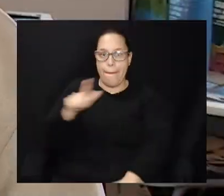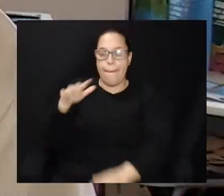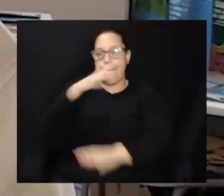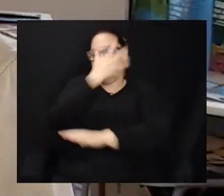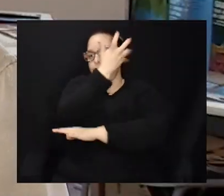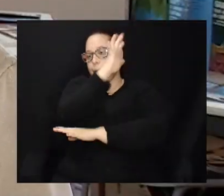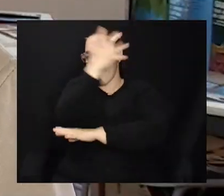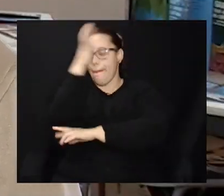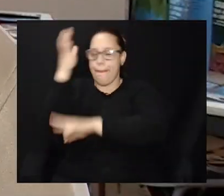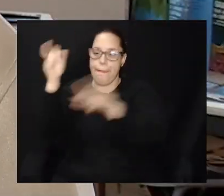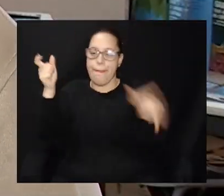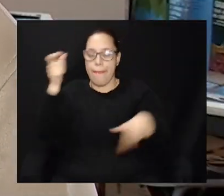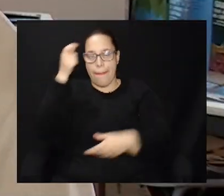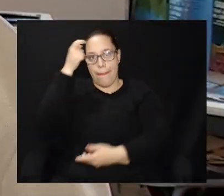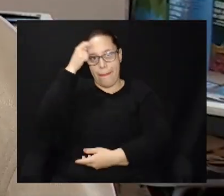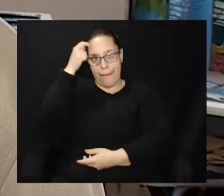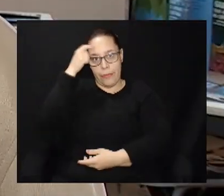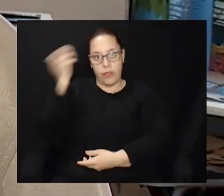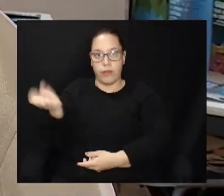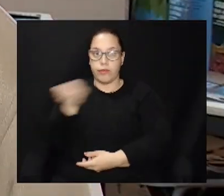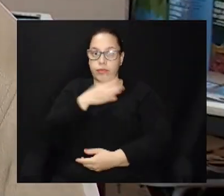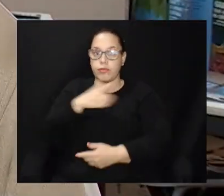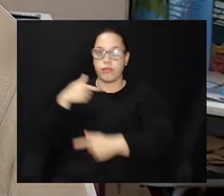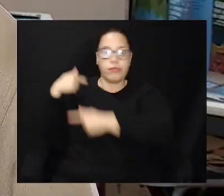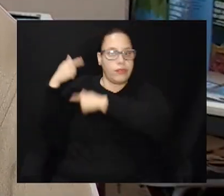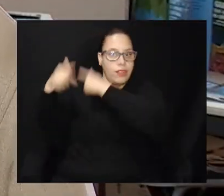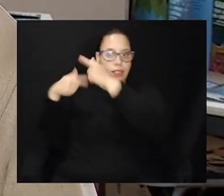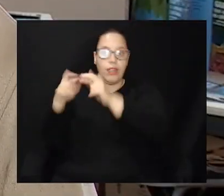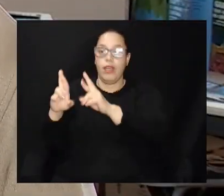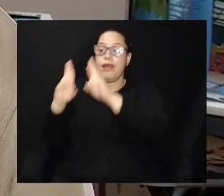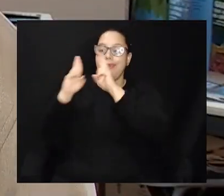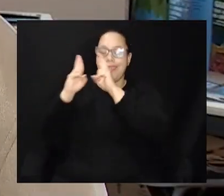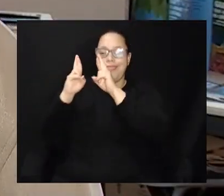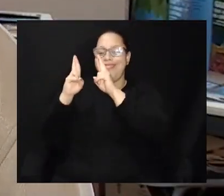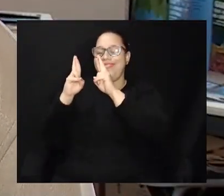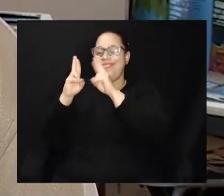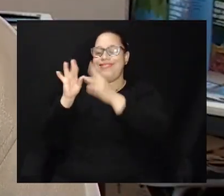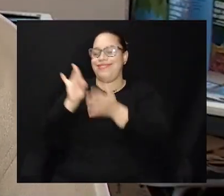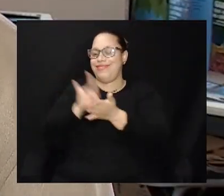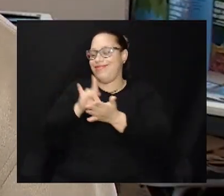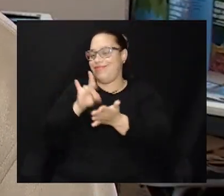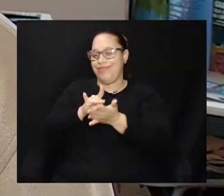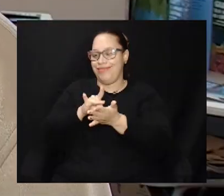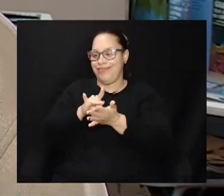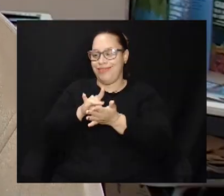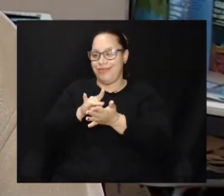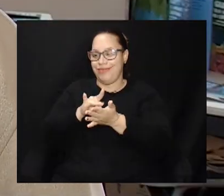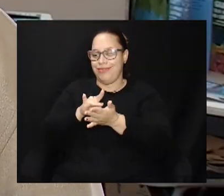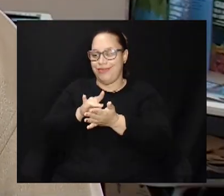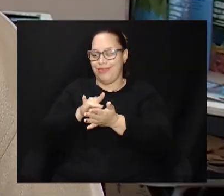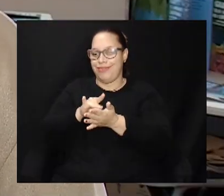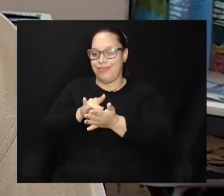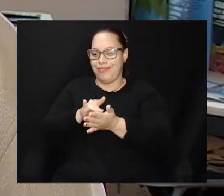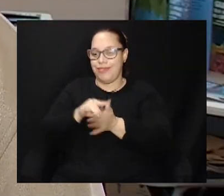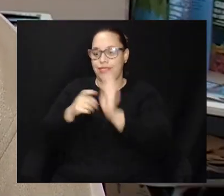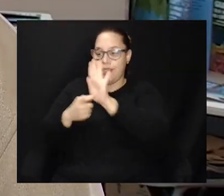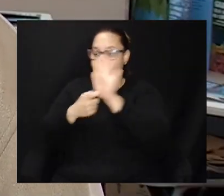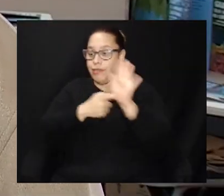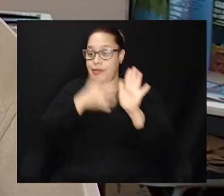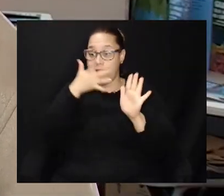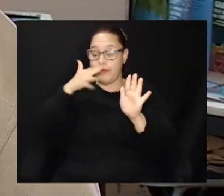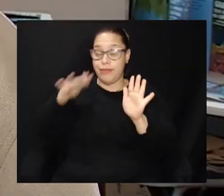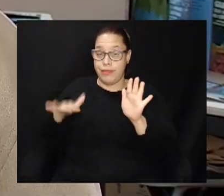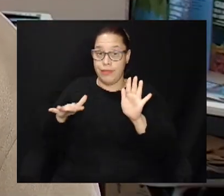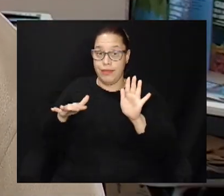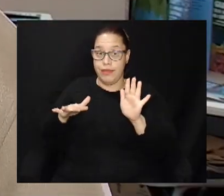consciência com uma nova geração é esperança pura. E essa acho que é o intuito do projeto, a gente mostrar para a criançada que está com eles